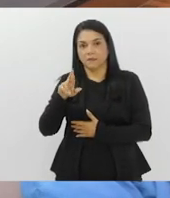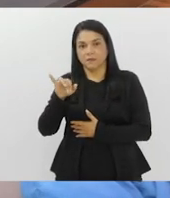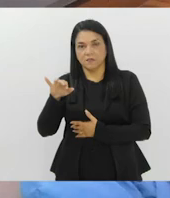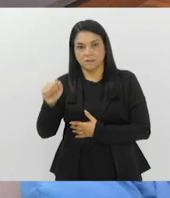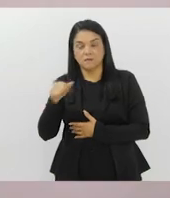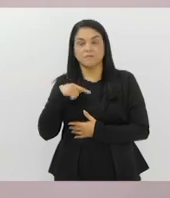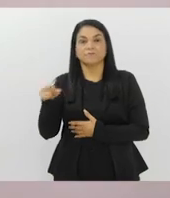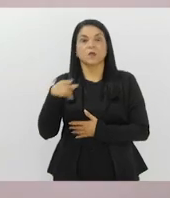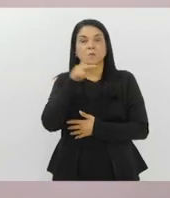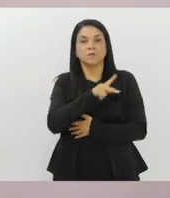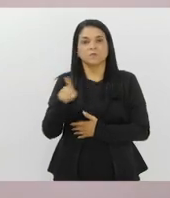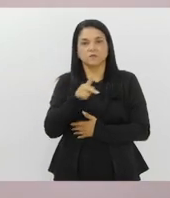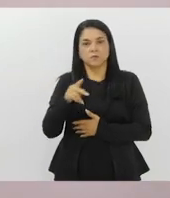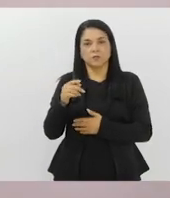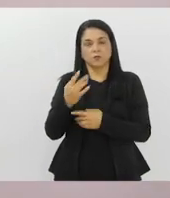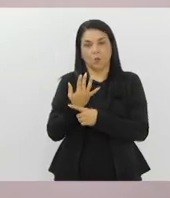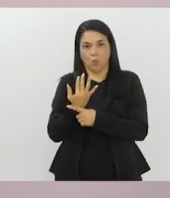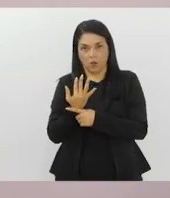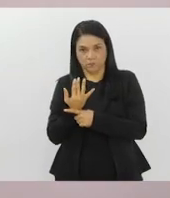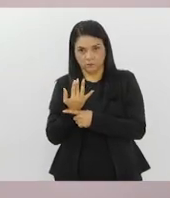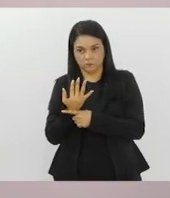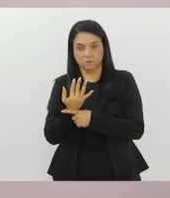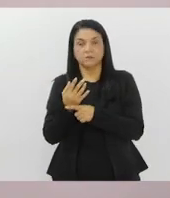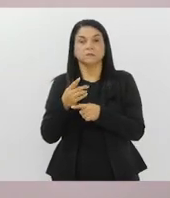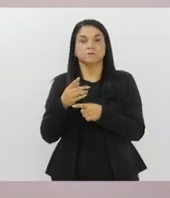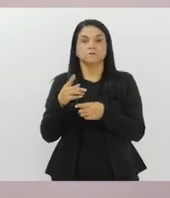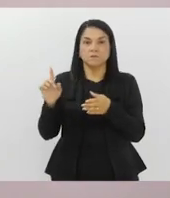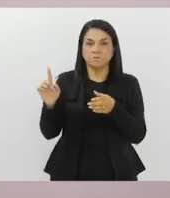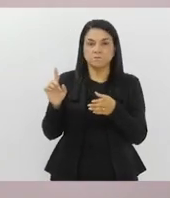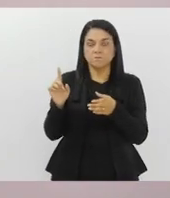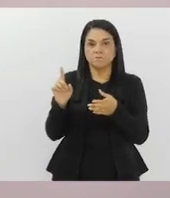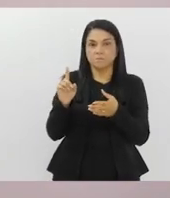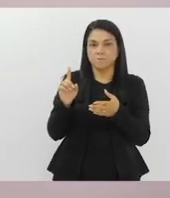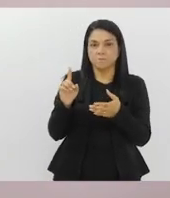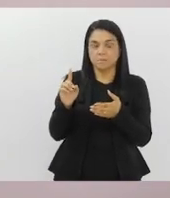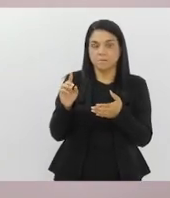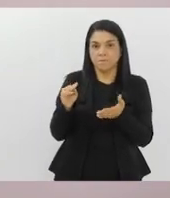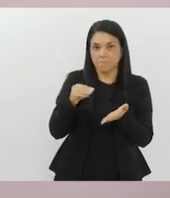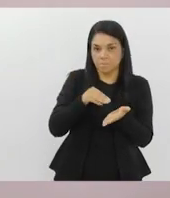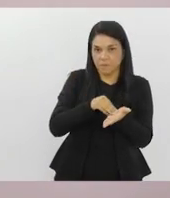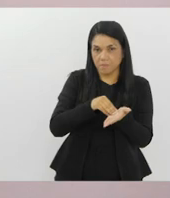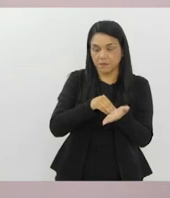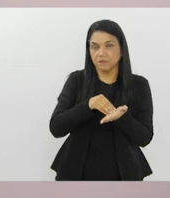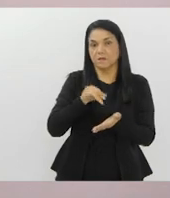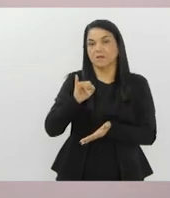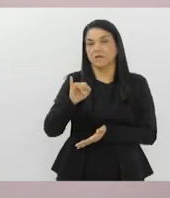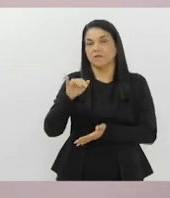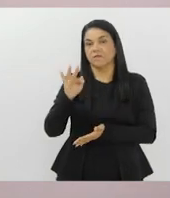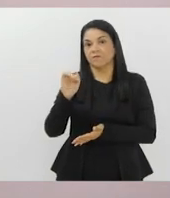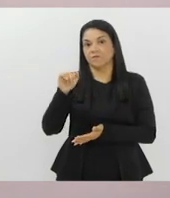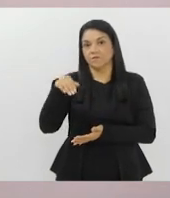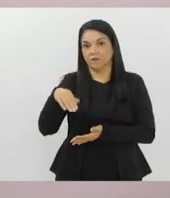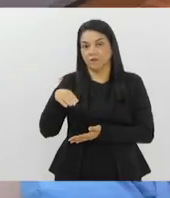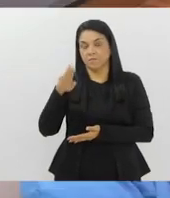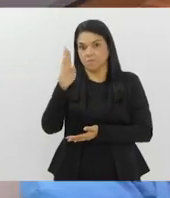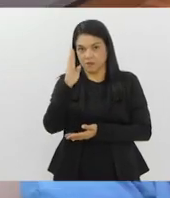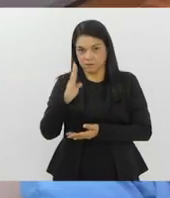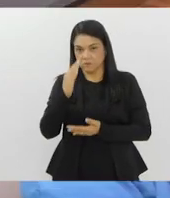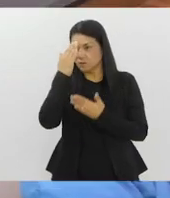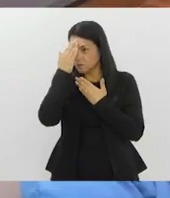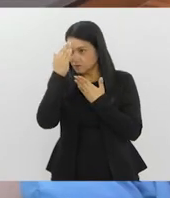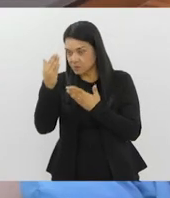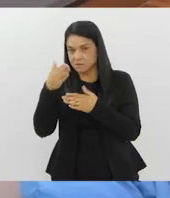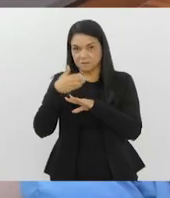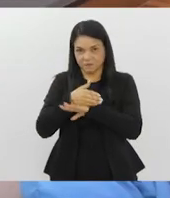associada da UERJ e membro da IBFAM Brasil. Obrigada pela presença. A senhora